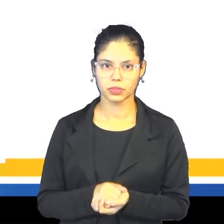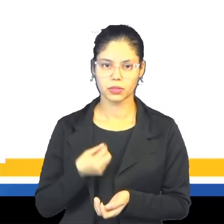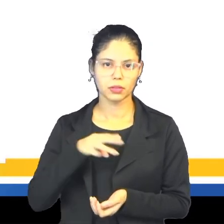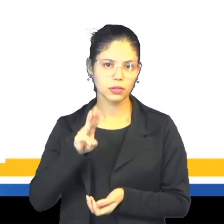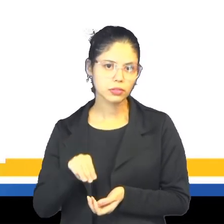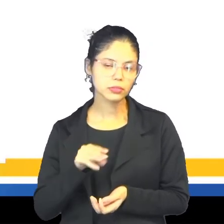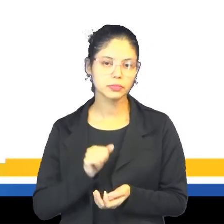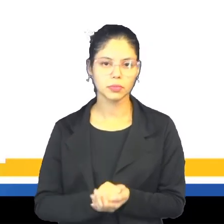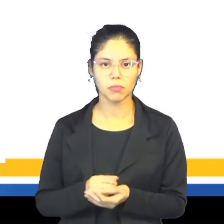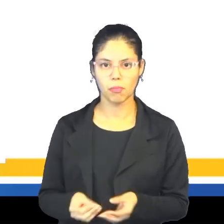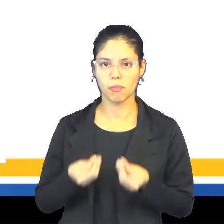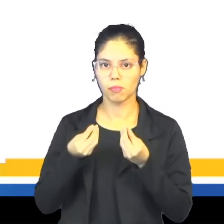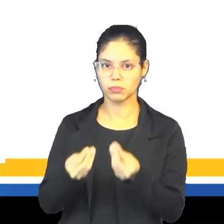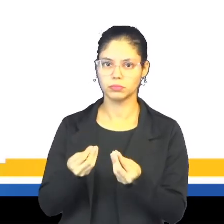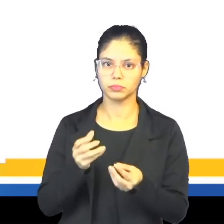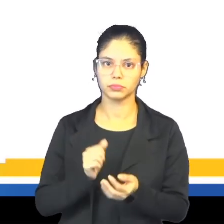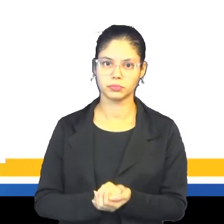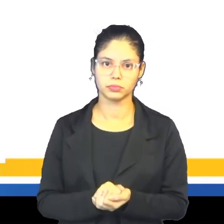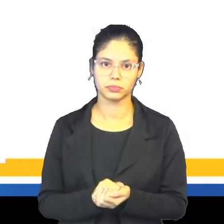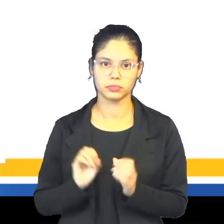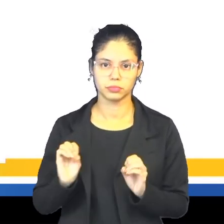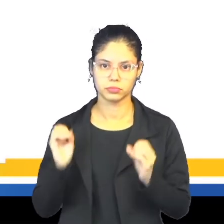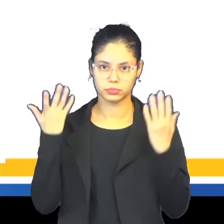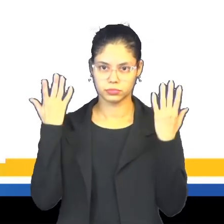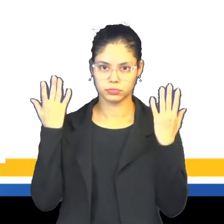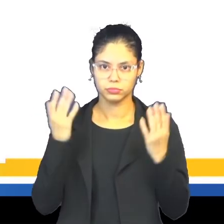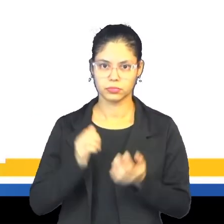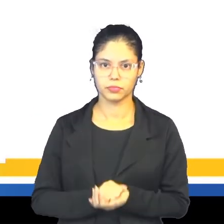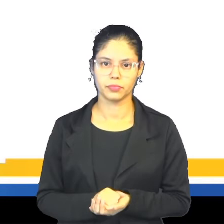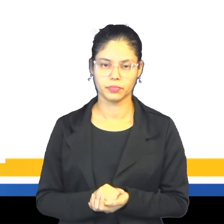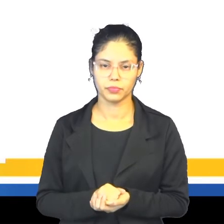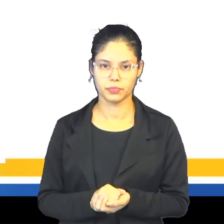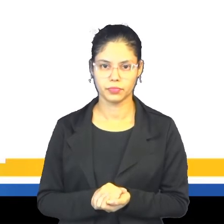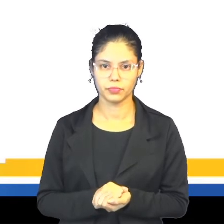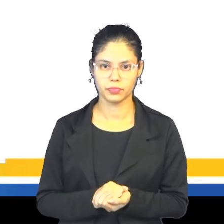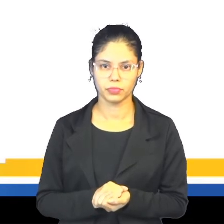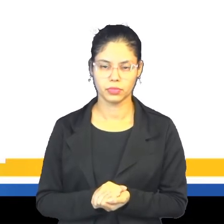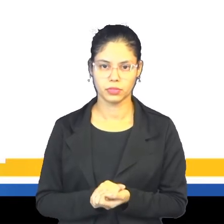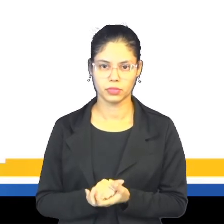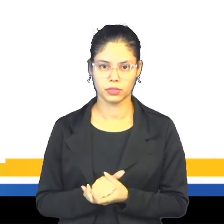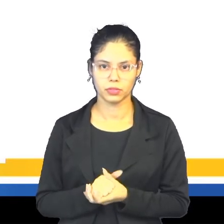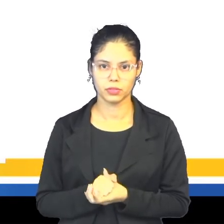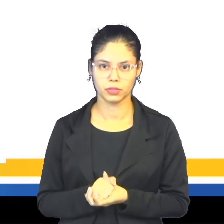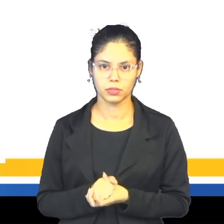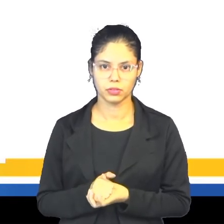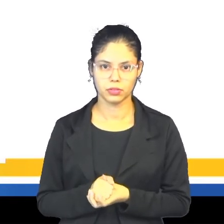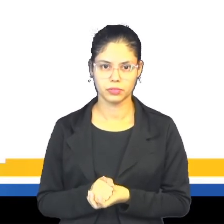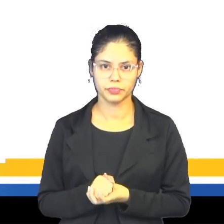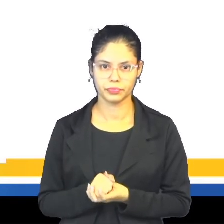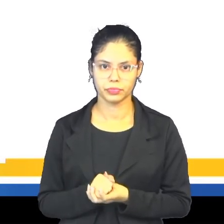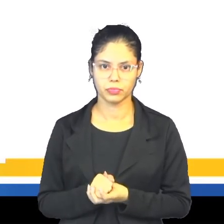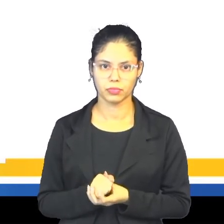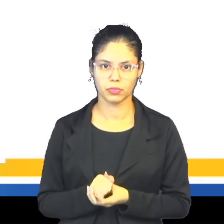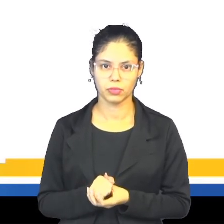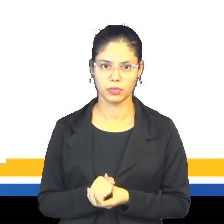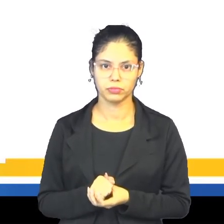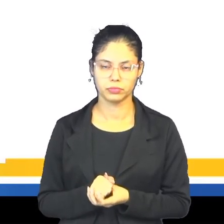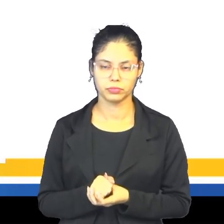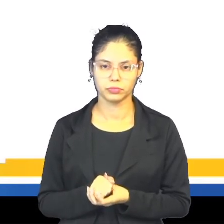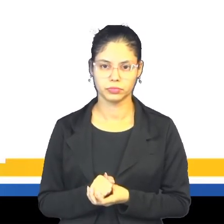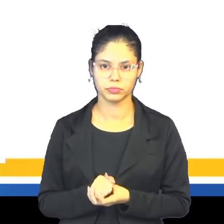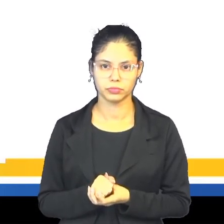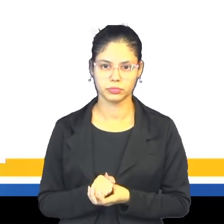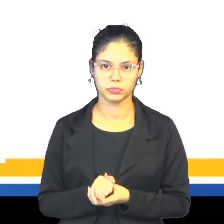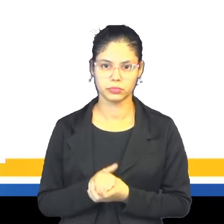Quem para ser el celebrante? Arturo, Ricardo ou Luiz? Né? Ou